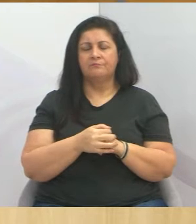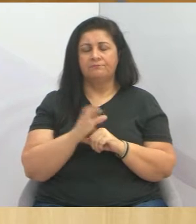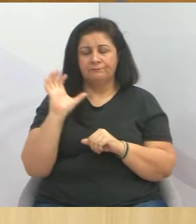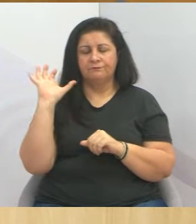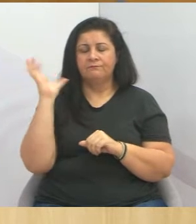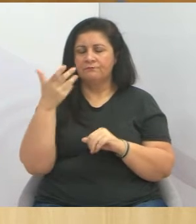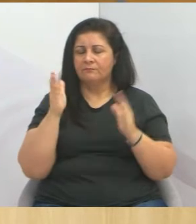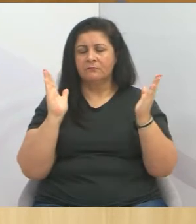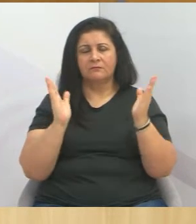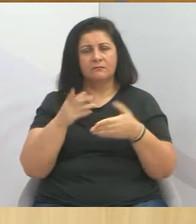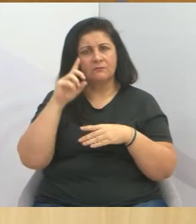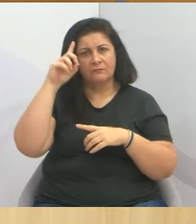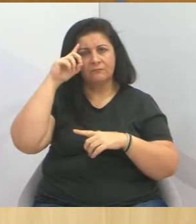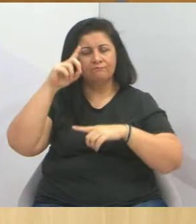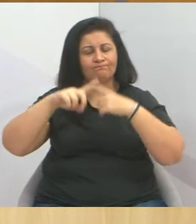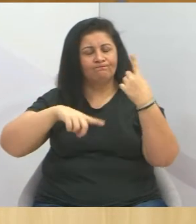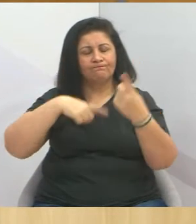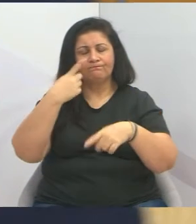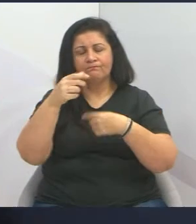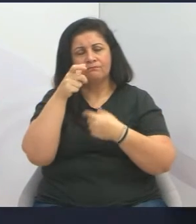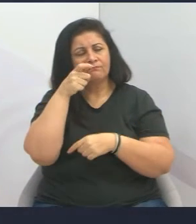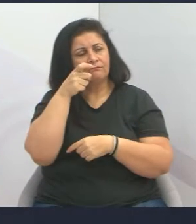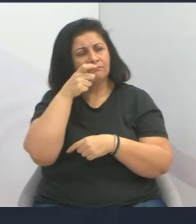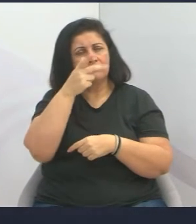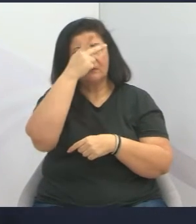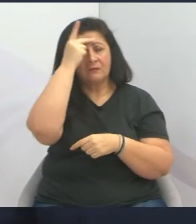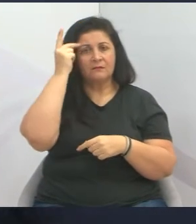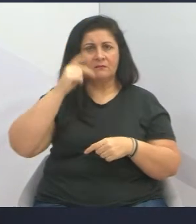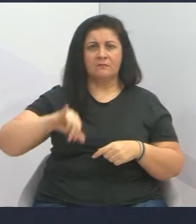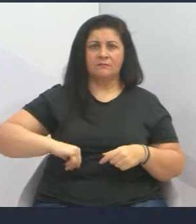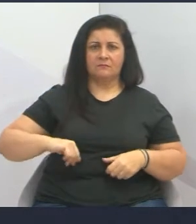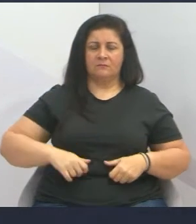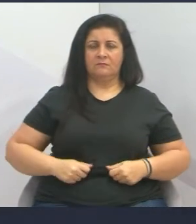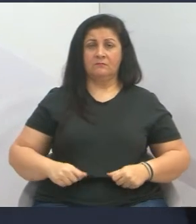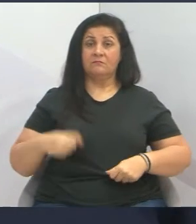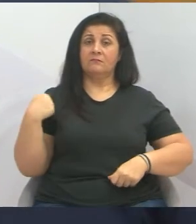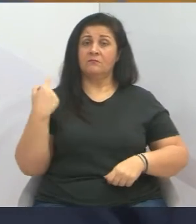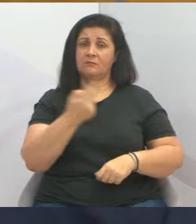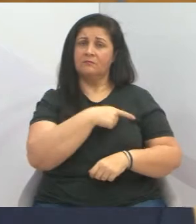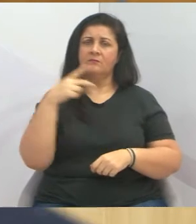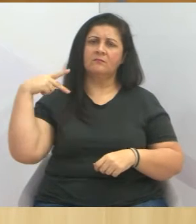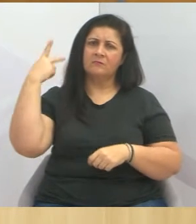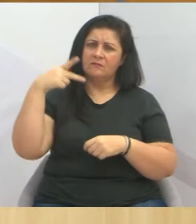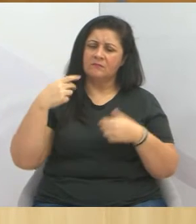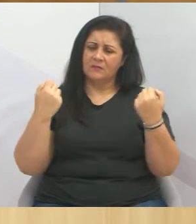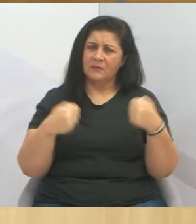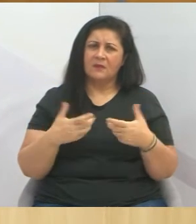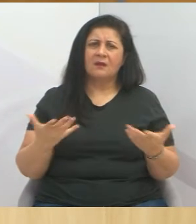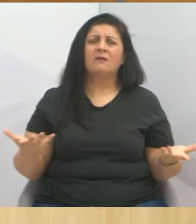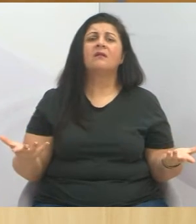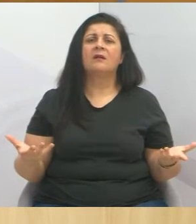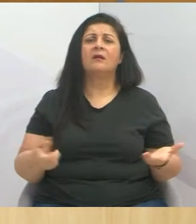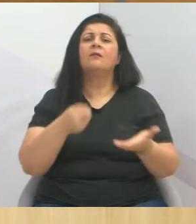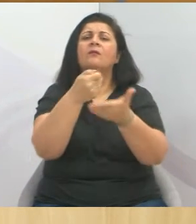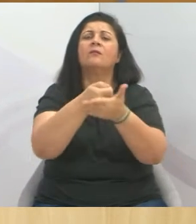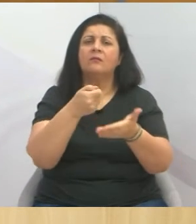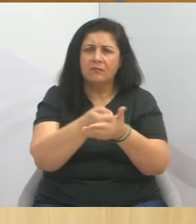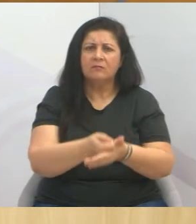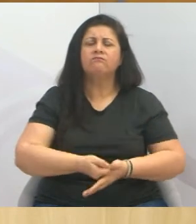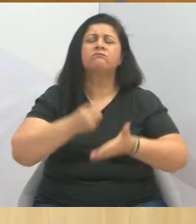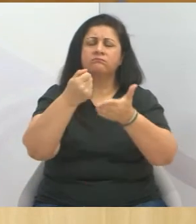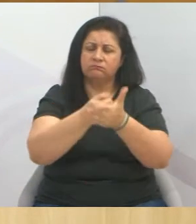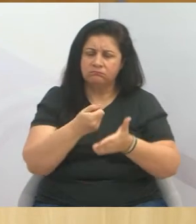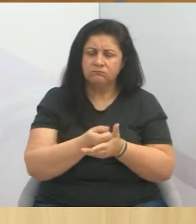situação que a Gente Tá encarando o dia a dia de ver o sofrimento das pessoas e nós encontra Vereador aqui não resta outra alternativa a não ser a